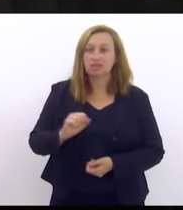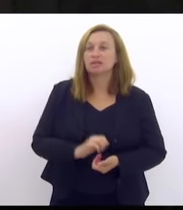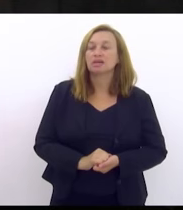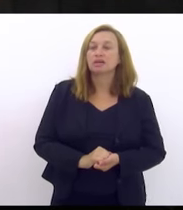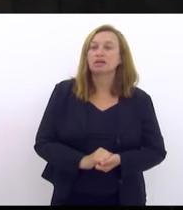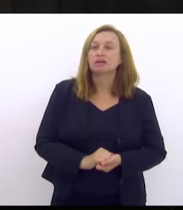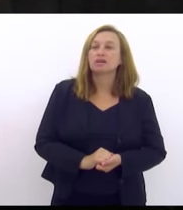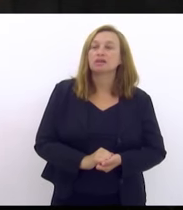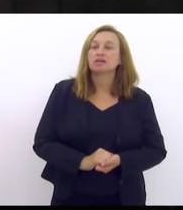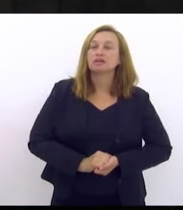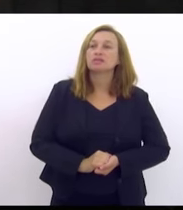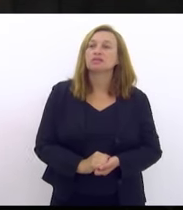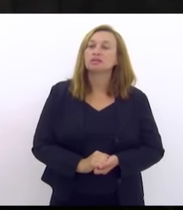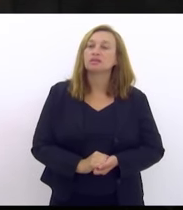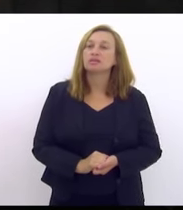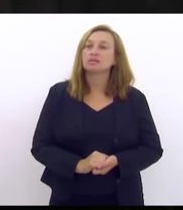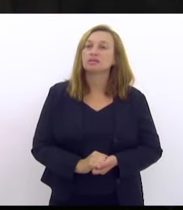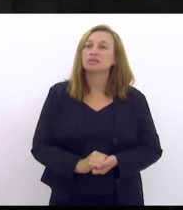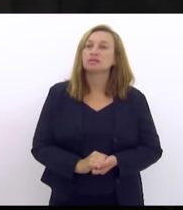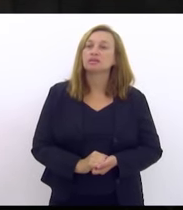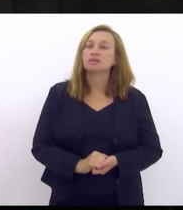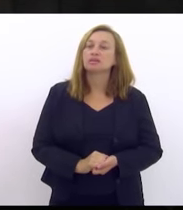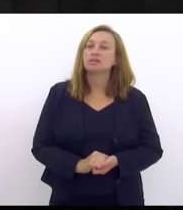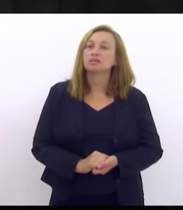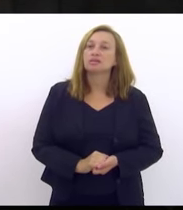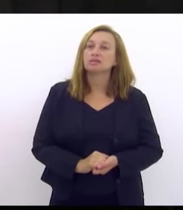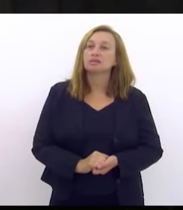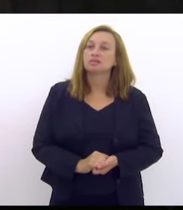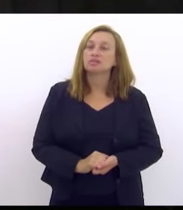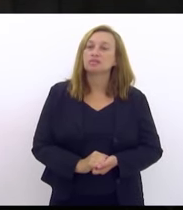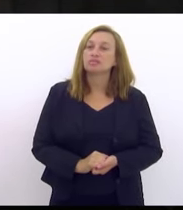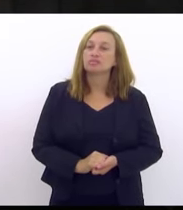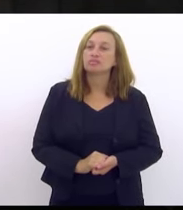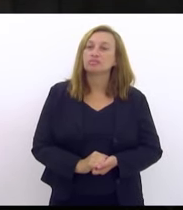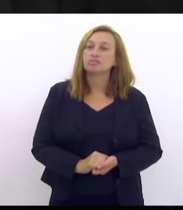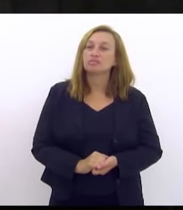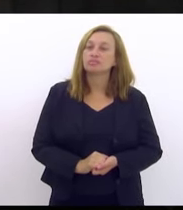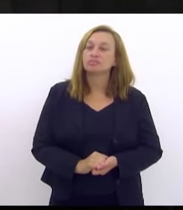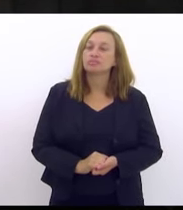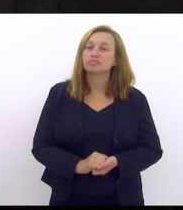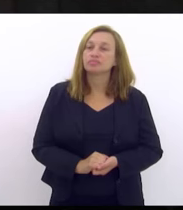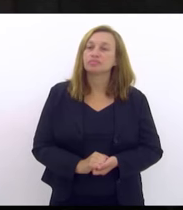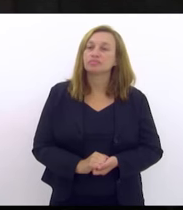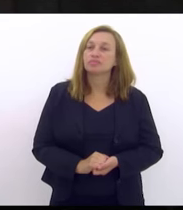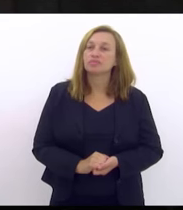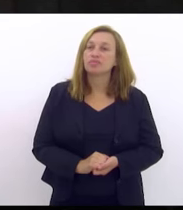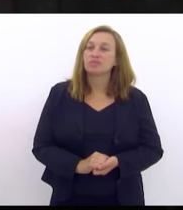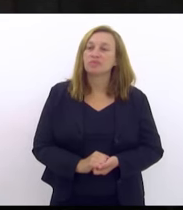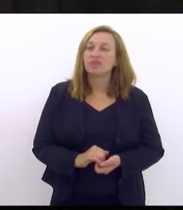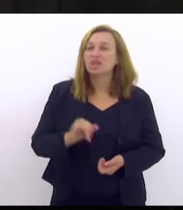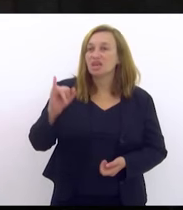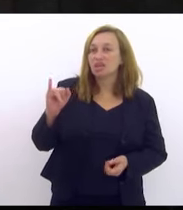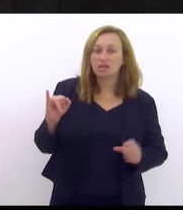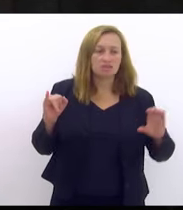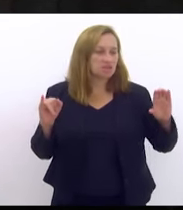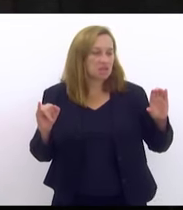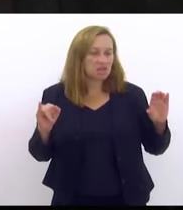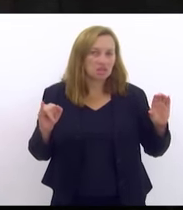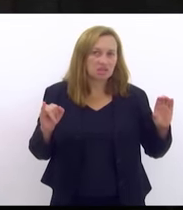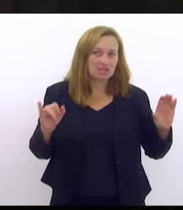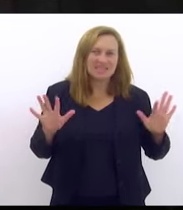sobre Serviços. Isso é uma mera sigla, o I pelo C?